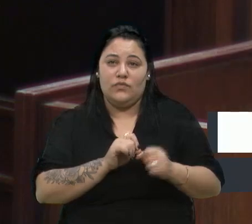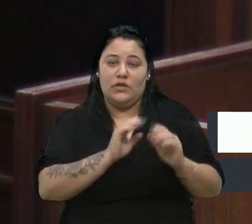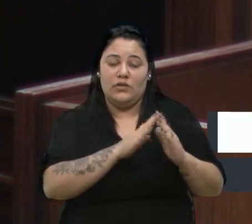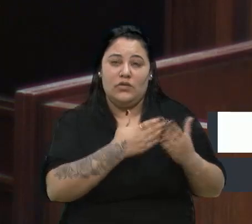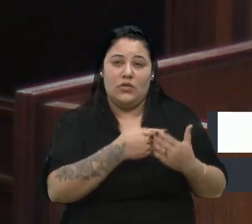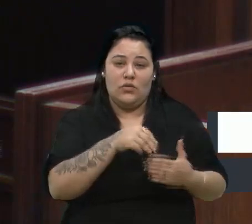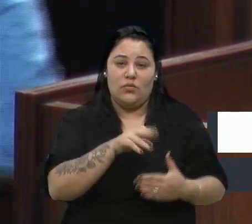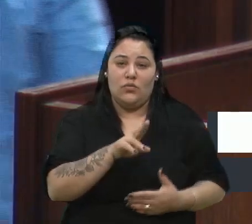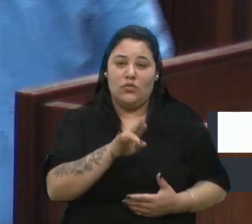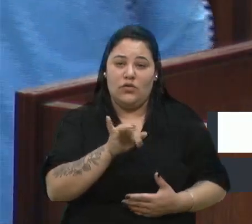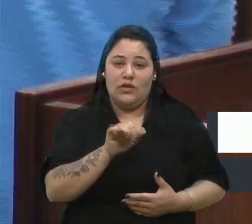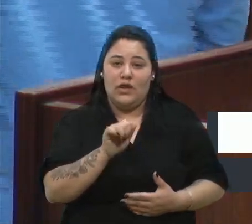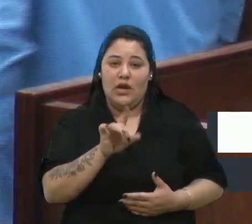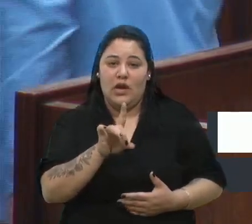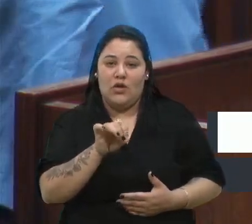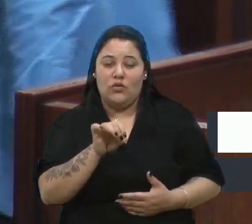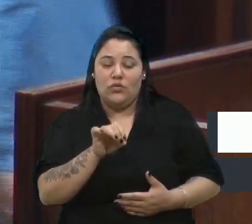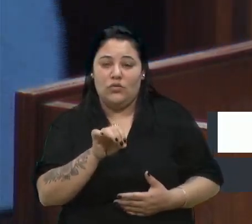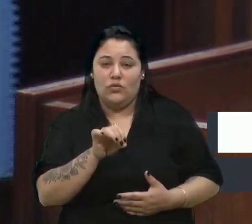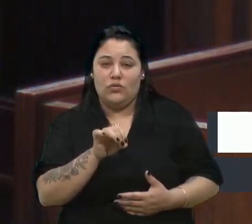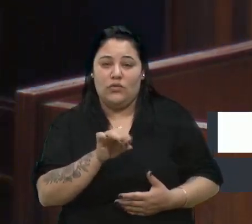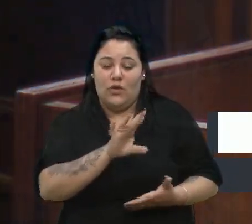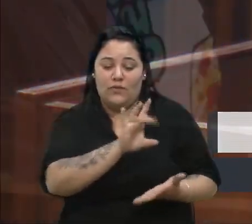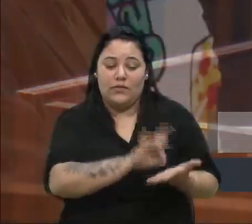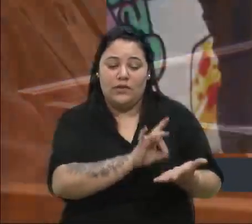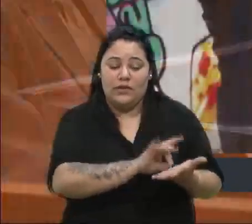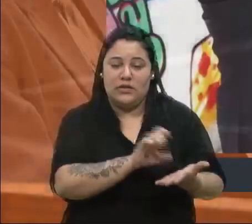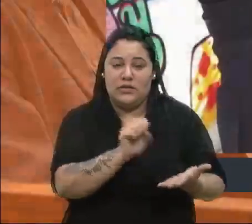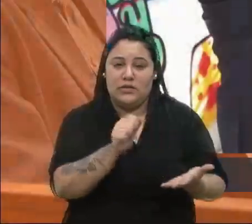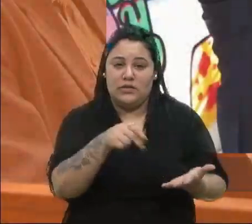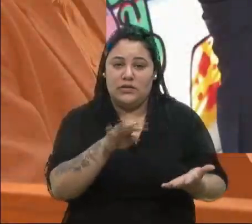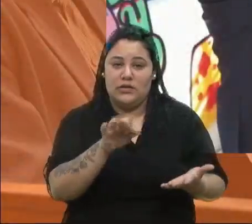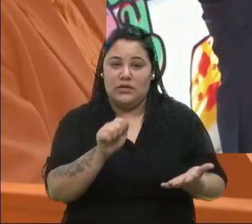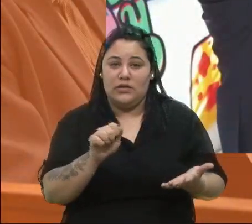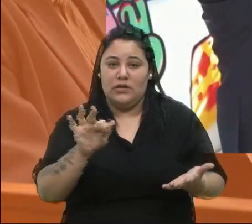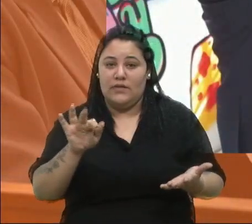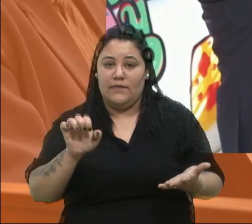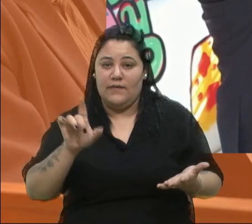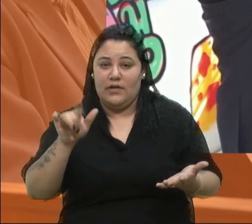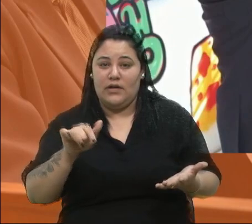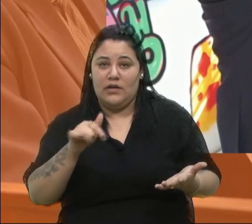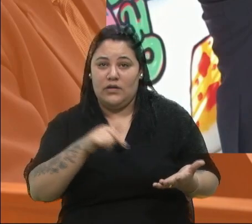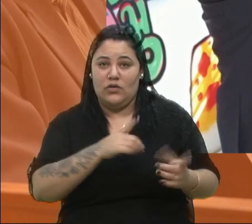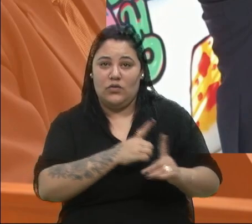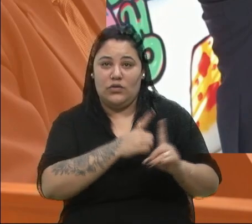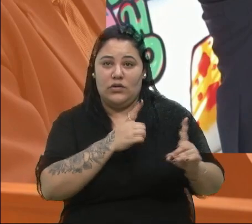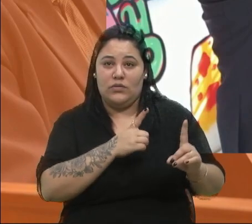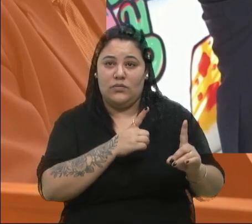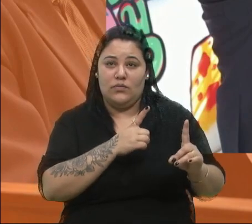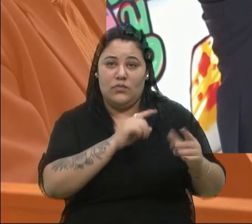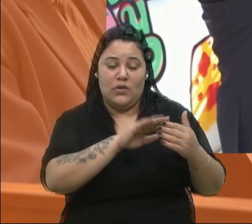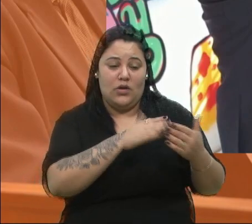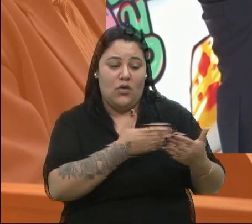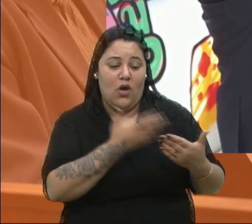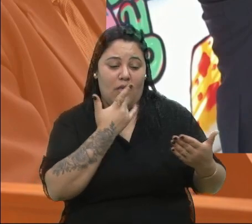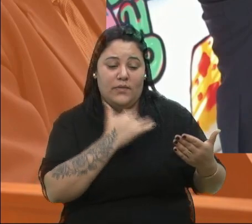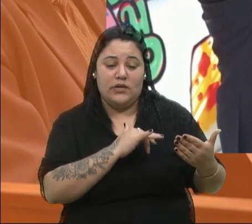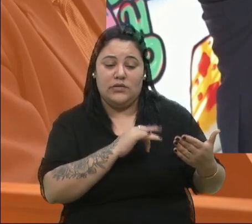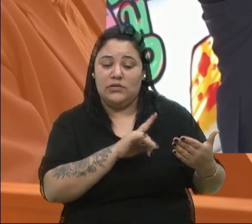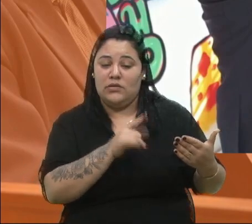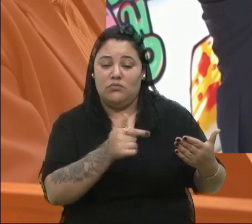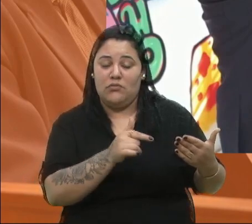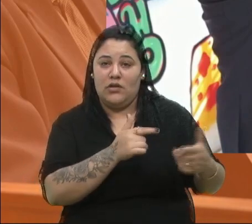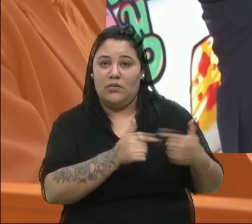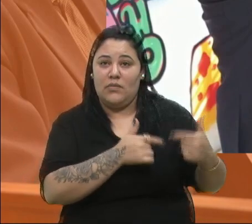está inserido ali no Santa Fé, e nós encontramos uma escolinha ali que não está em funcionamento e que precisa o